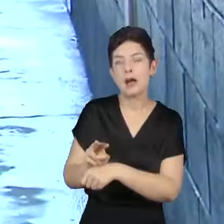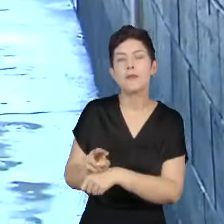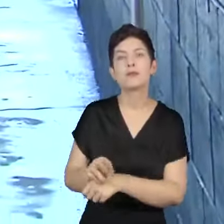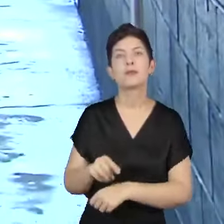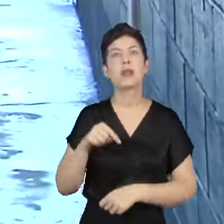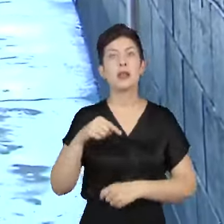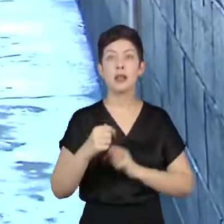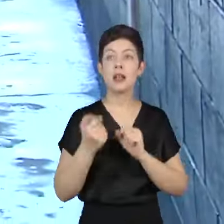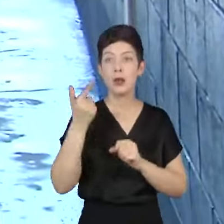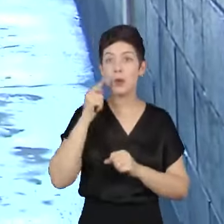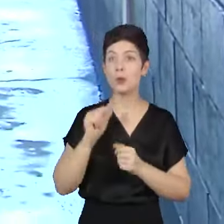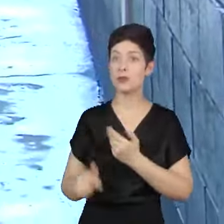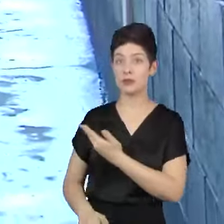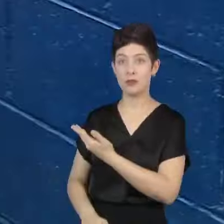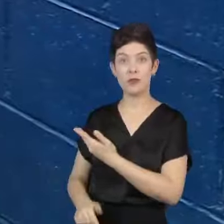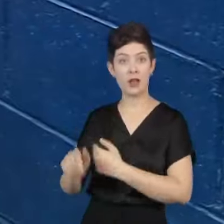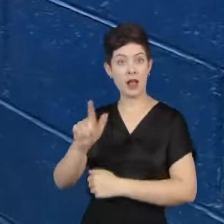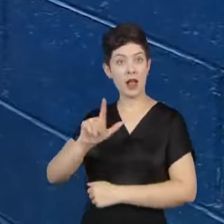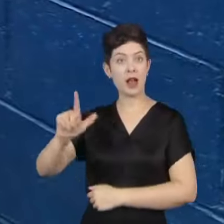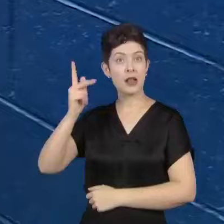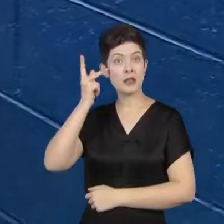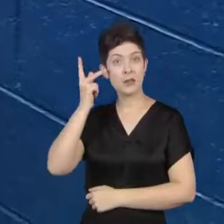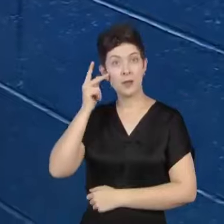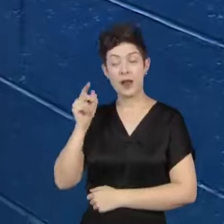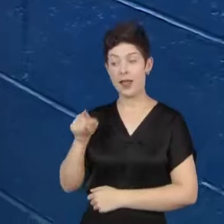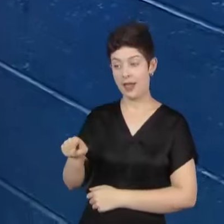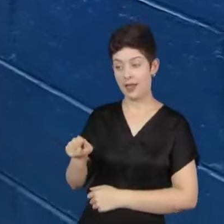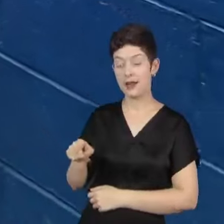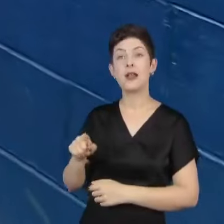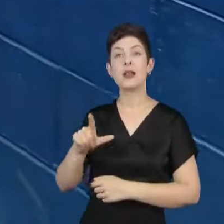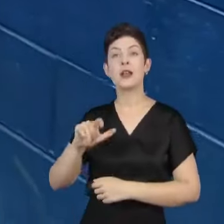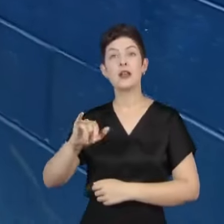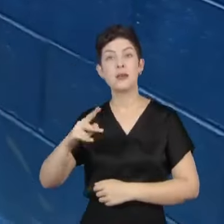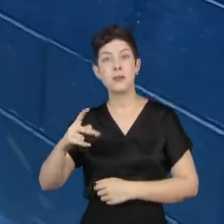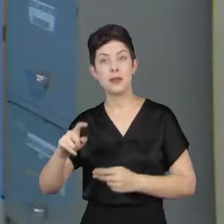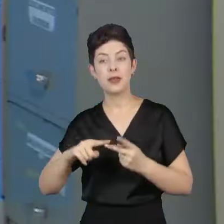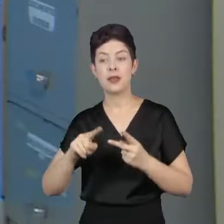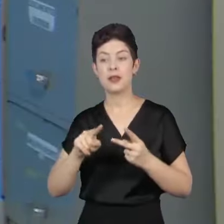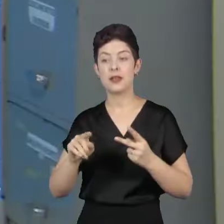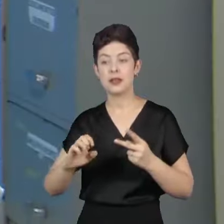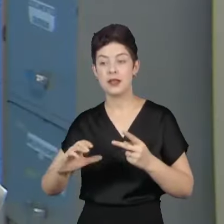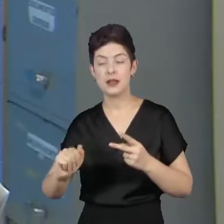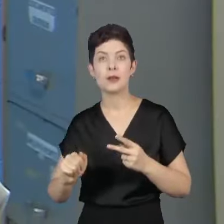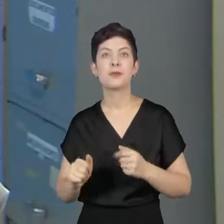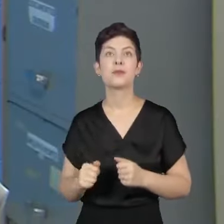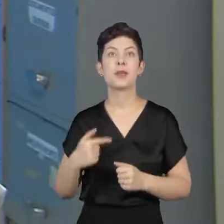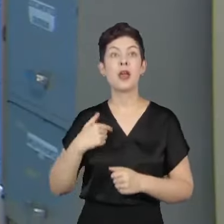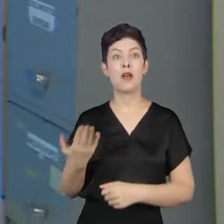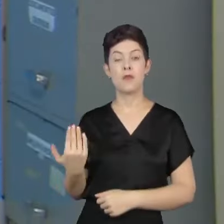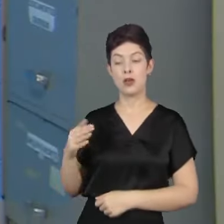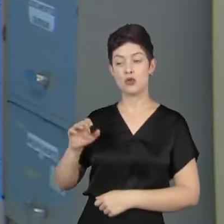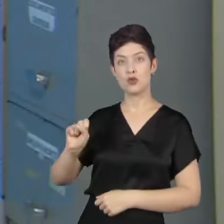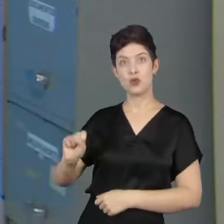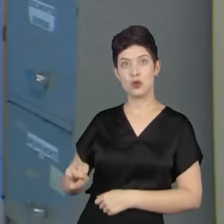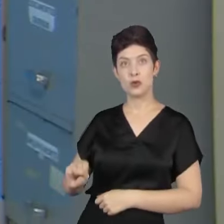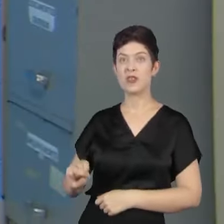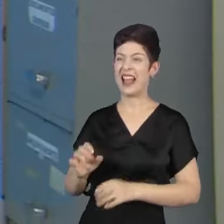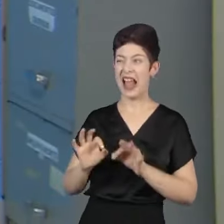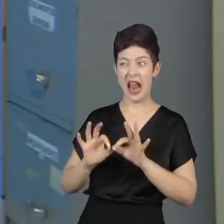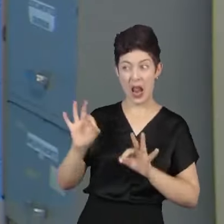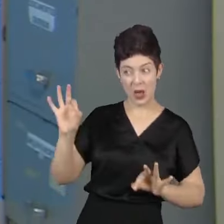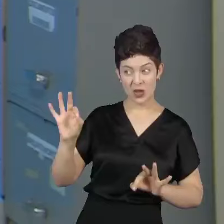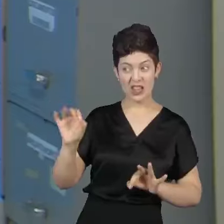conseguiu vaga nesta unidade na Zona Leste de São Paulo para ele, Lipe e Zeca. Eu estava na Zona Sul, a gente fala assim, é um pouco longe, na